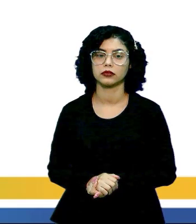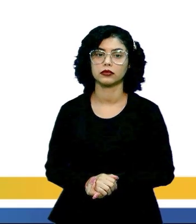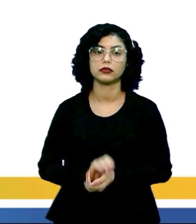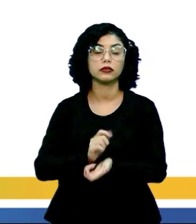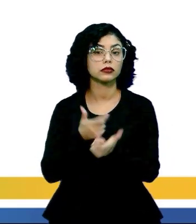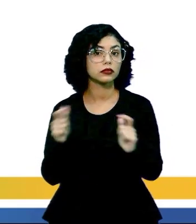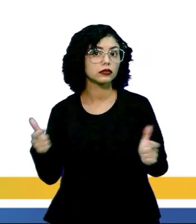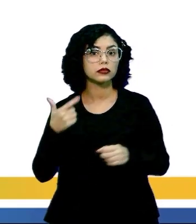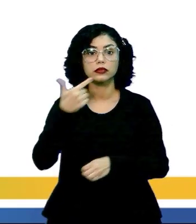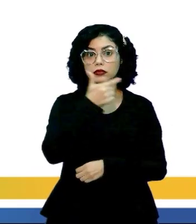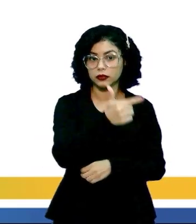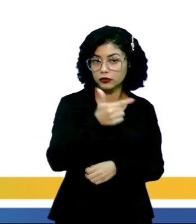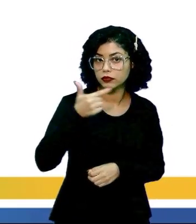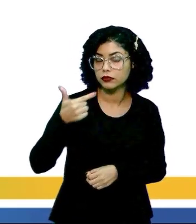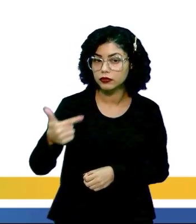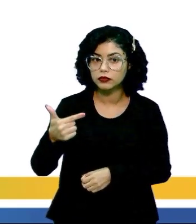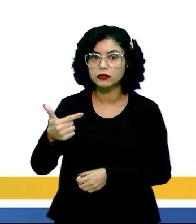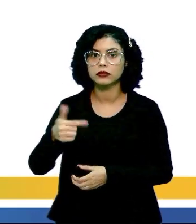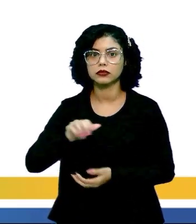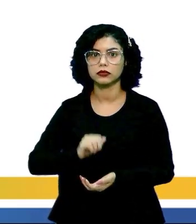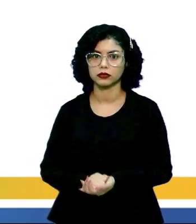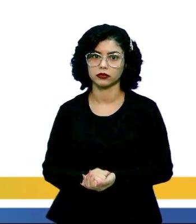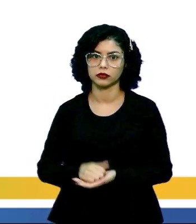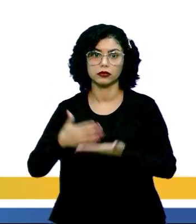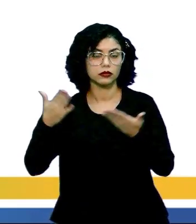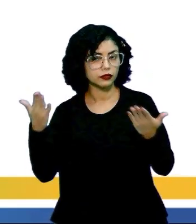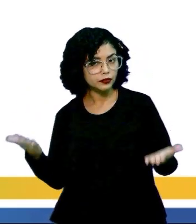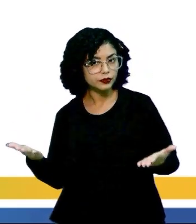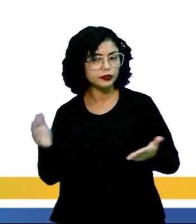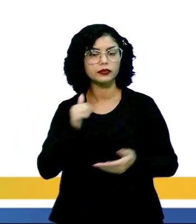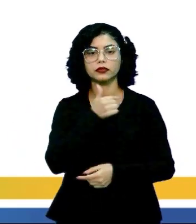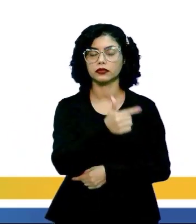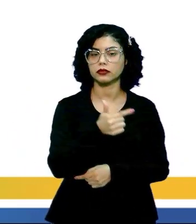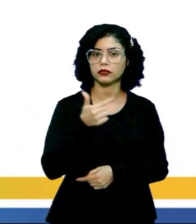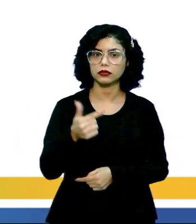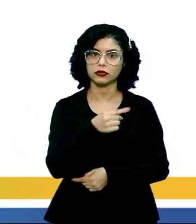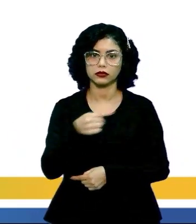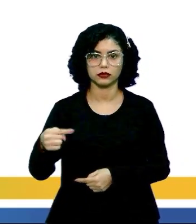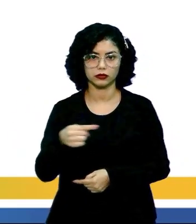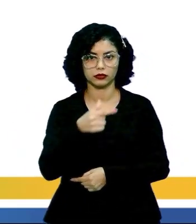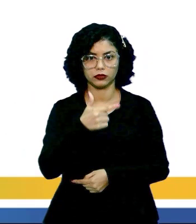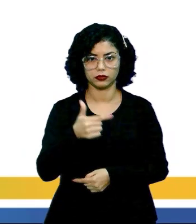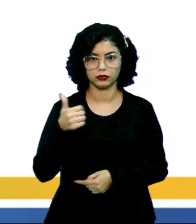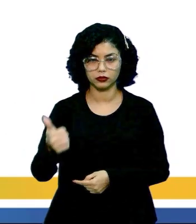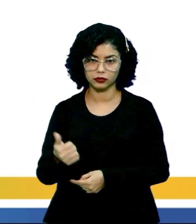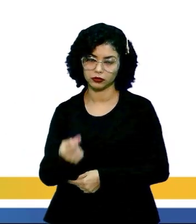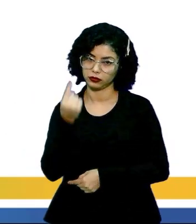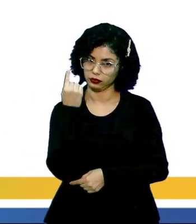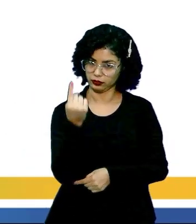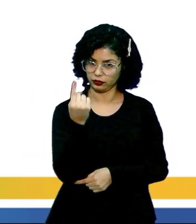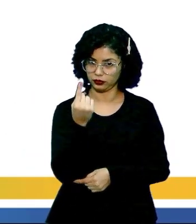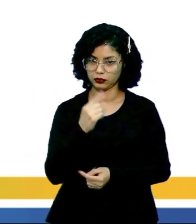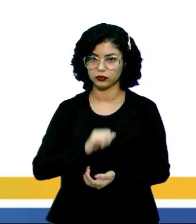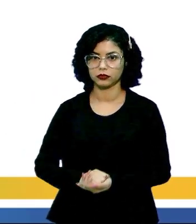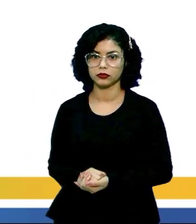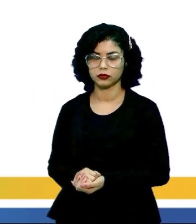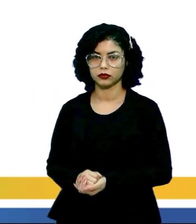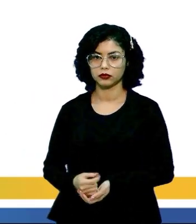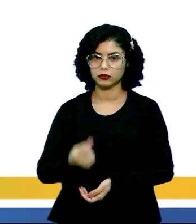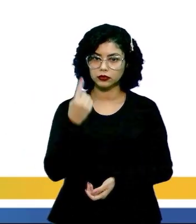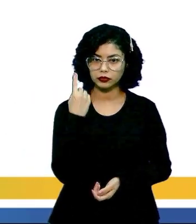A capacidade do tanque é de 22 litros. Então, 22 menos 21 é igual a